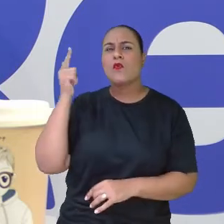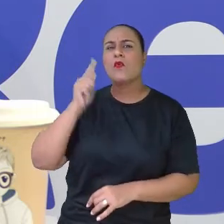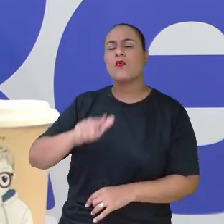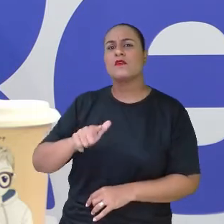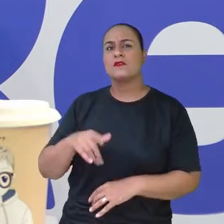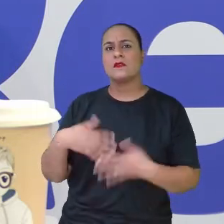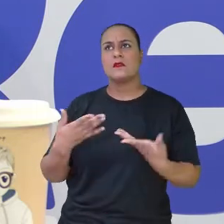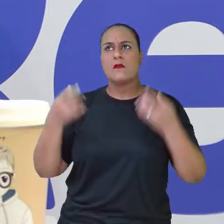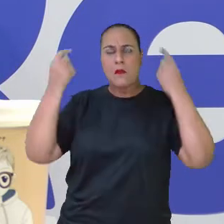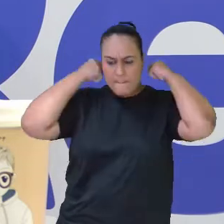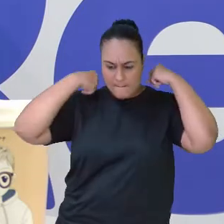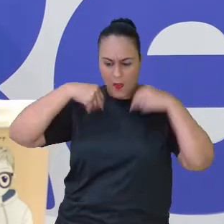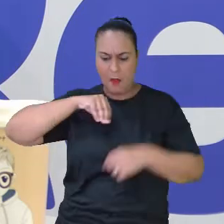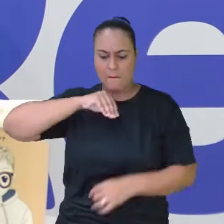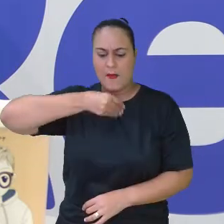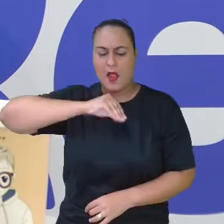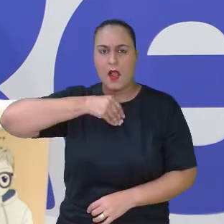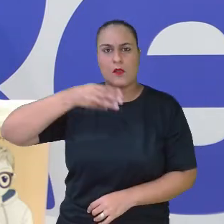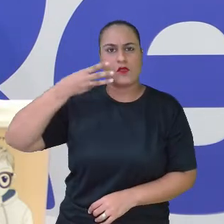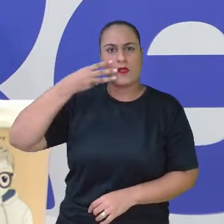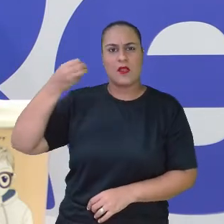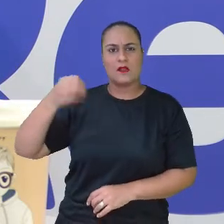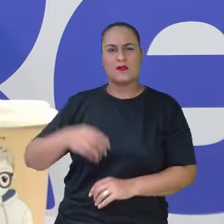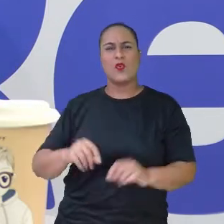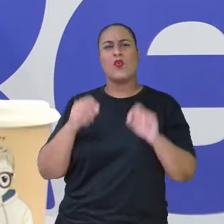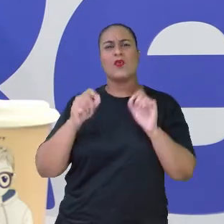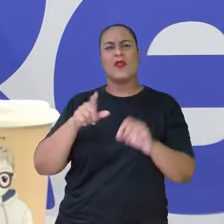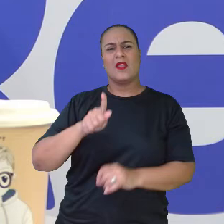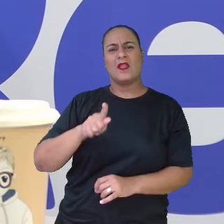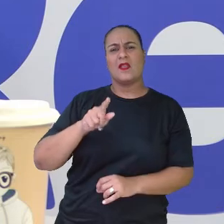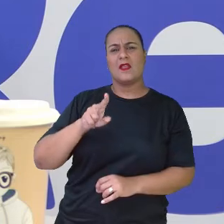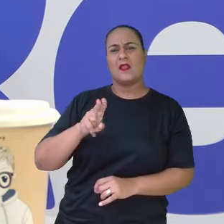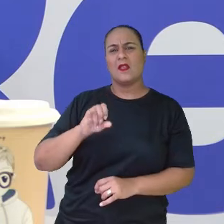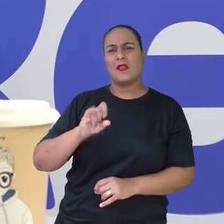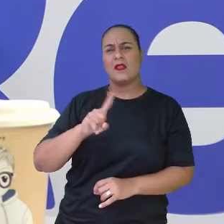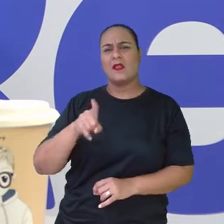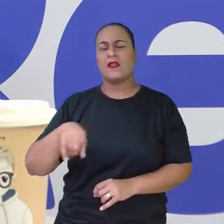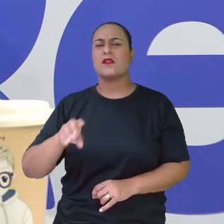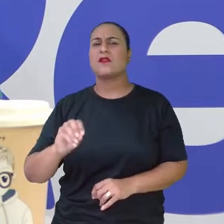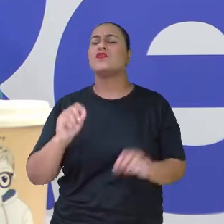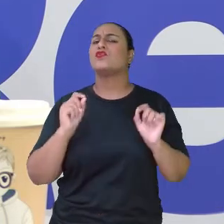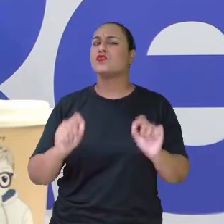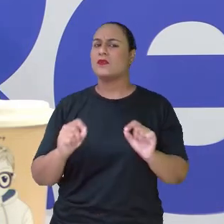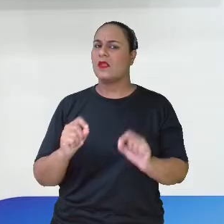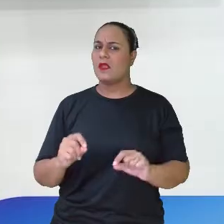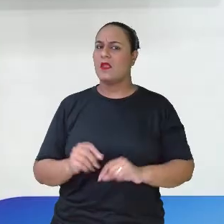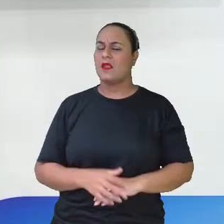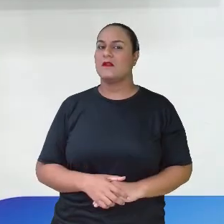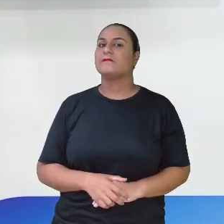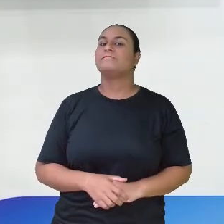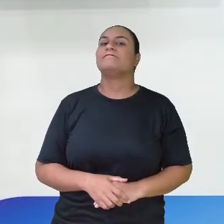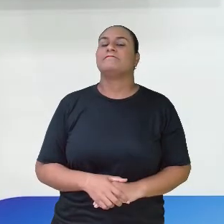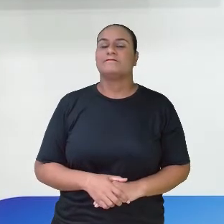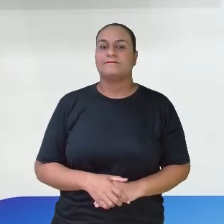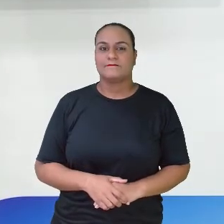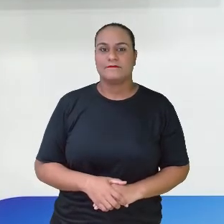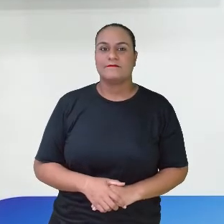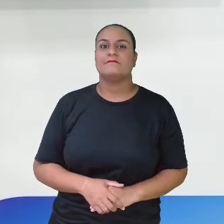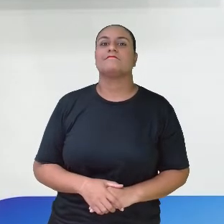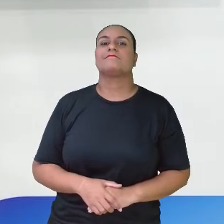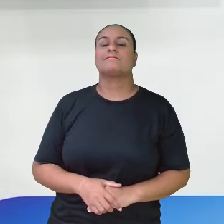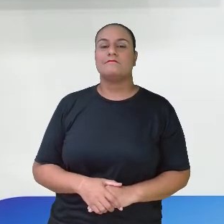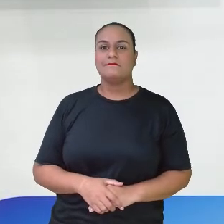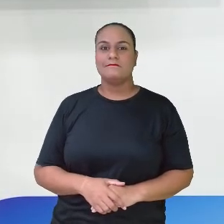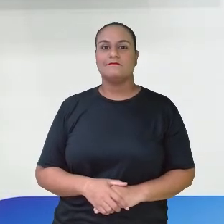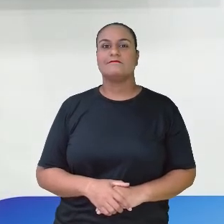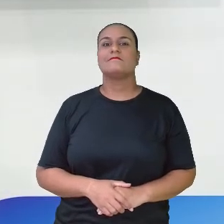colocar um guiso. Mas explica aí, Mauricé, o que é esse guiso assim, para os nossos estudantes? Isso mesmo, professora,